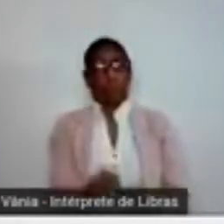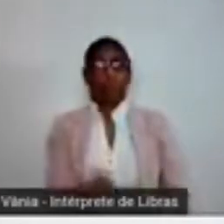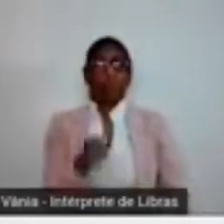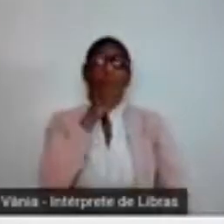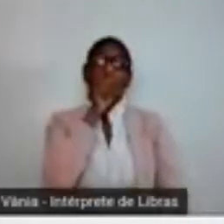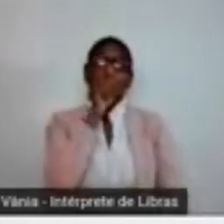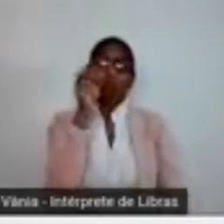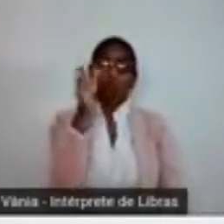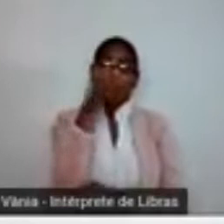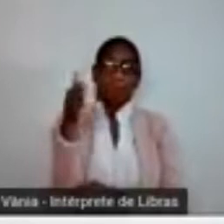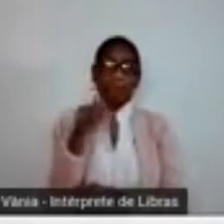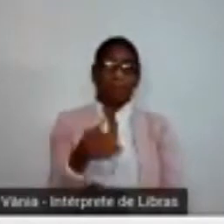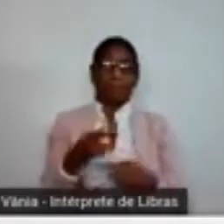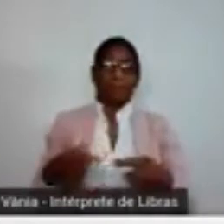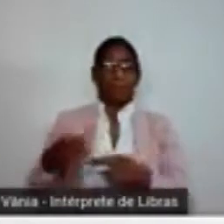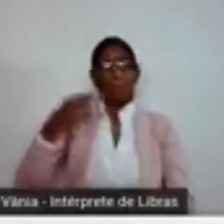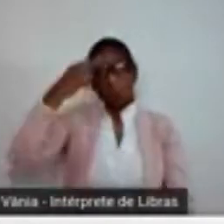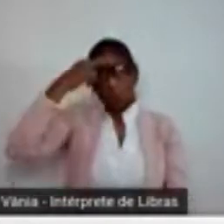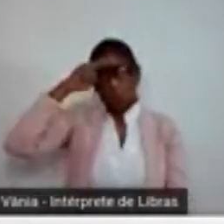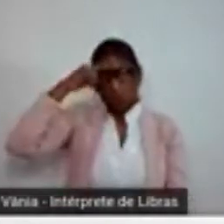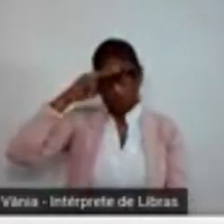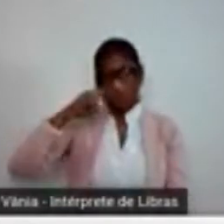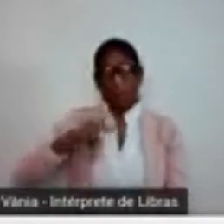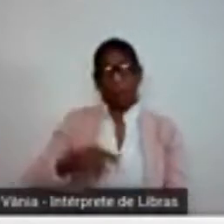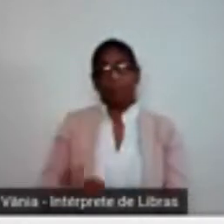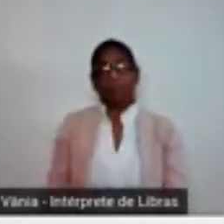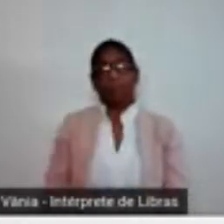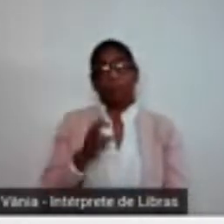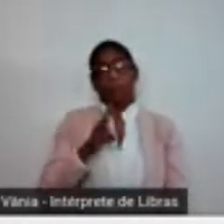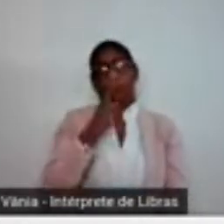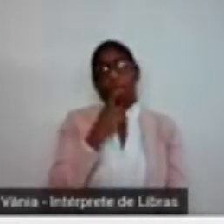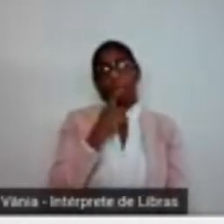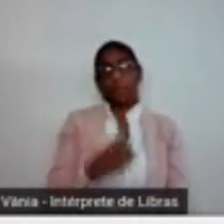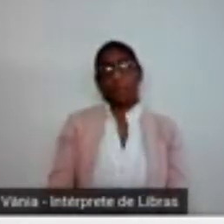laranja. A região de Uruguaiana, na fronteira, se mantém em bandeira vermelha.